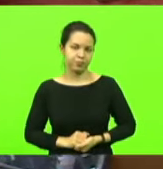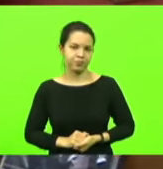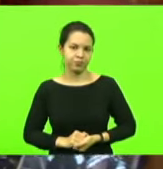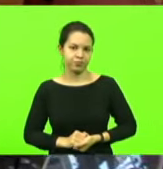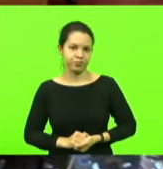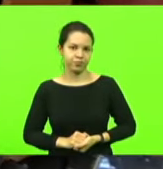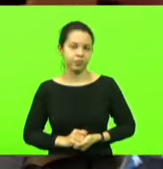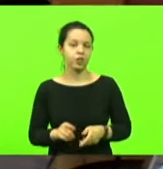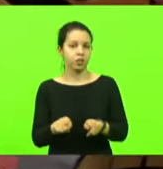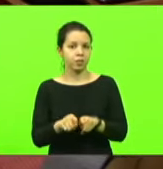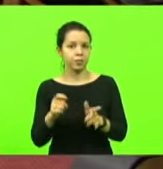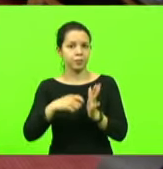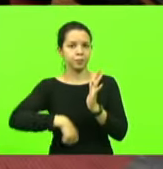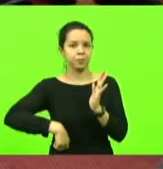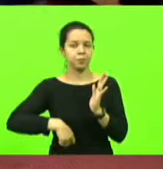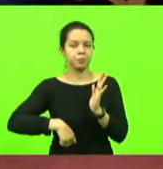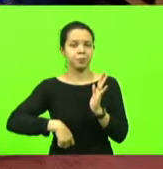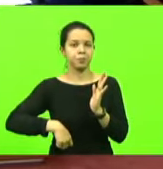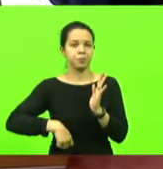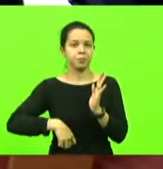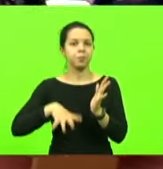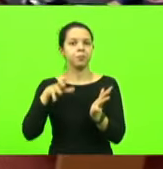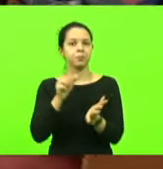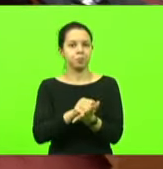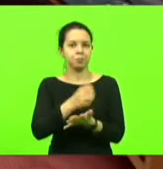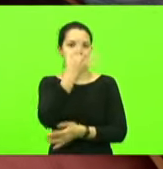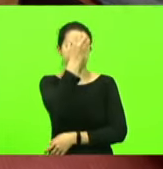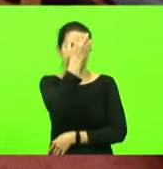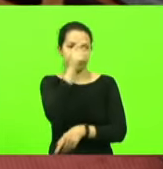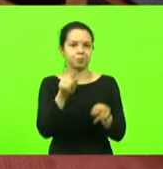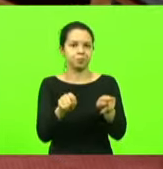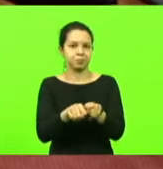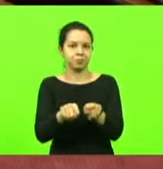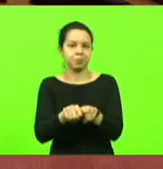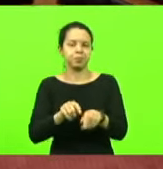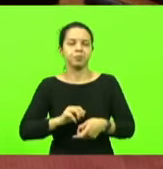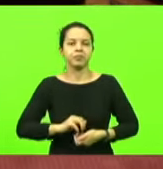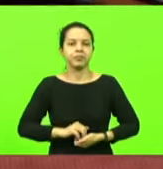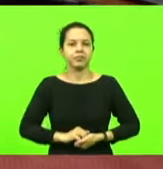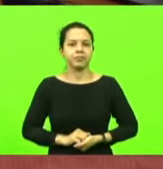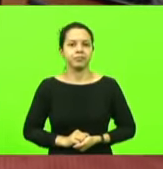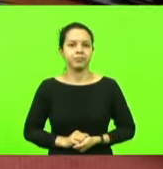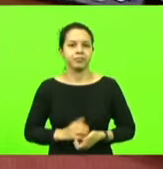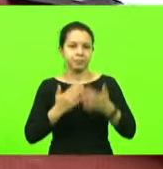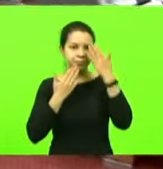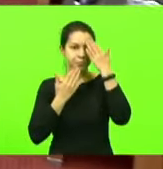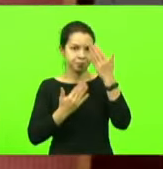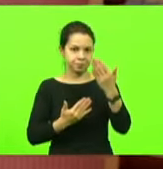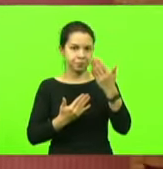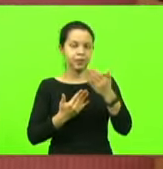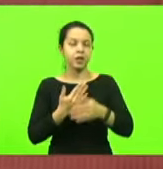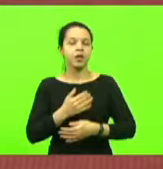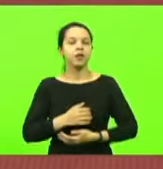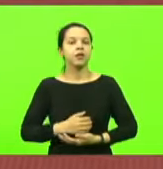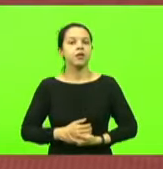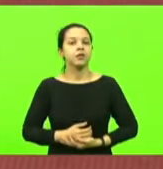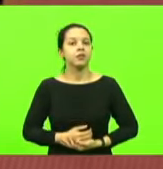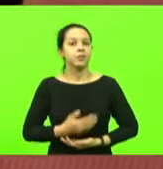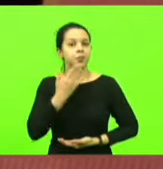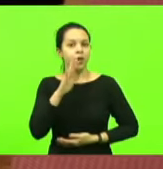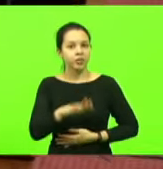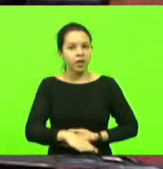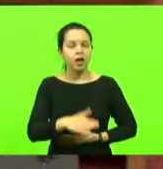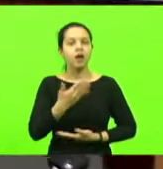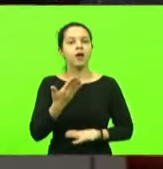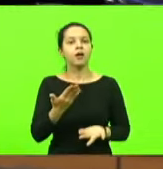deputado. Está inscrito, deputado Ivan. Deputado Ivanates. Obrigado. Boa tarde, presidente,